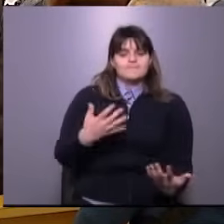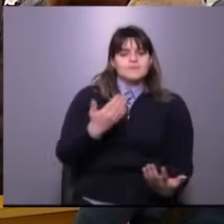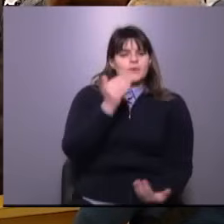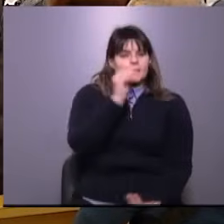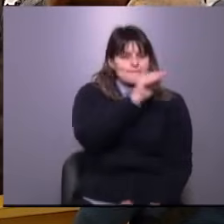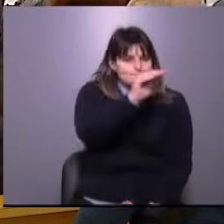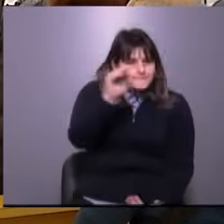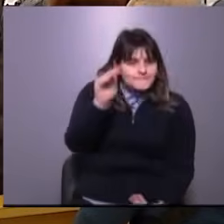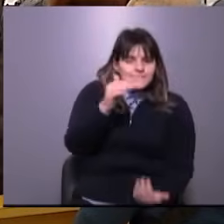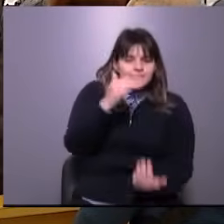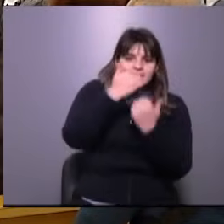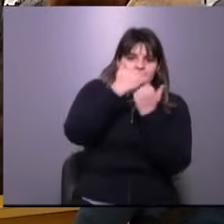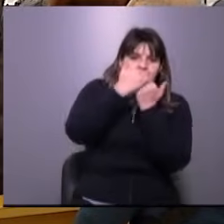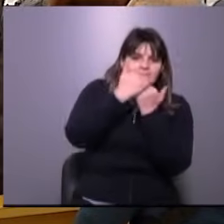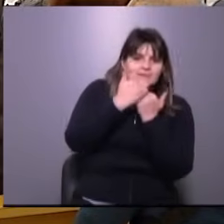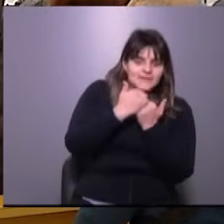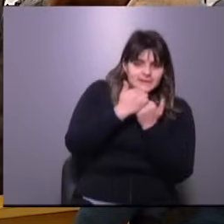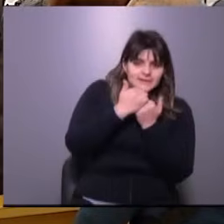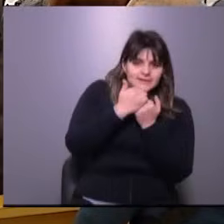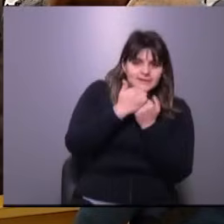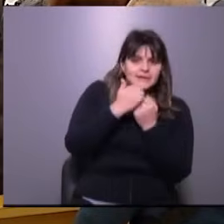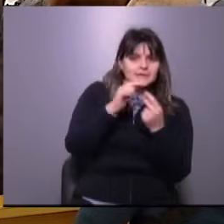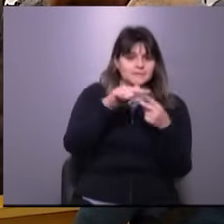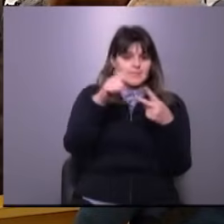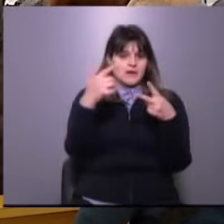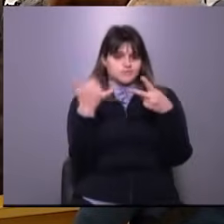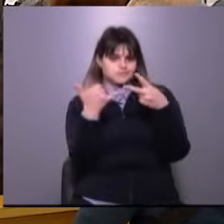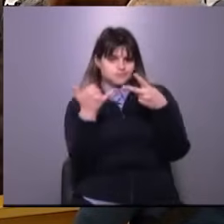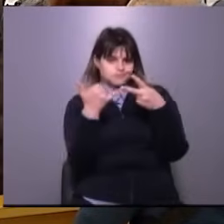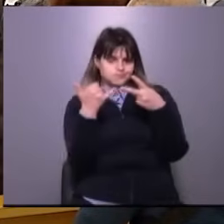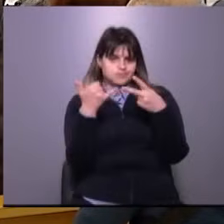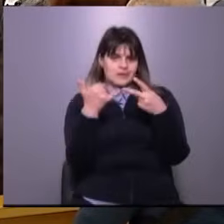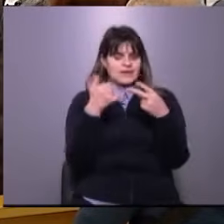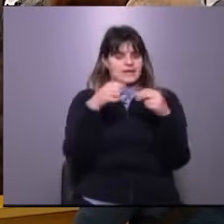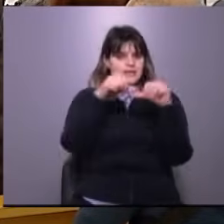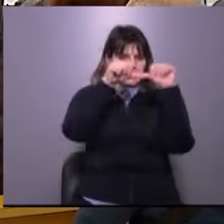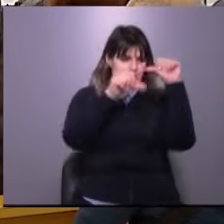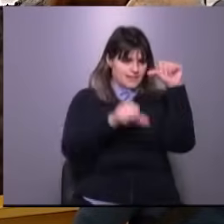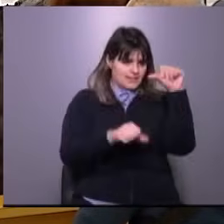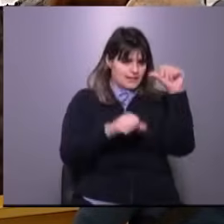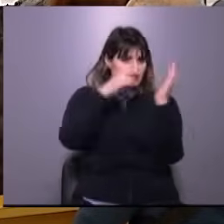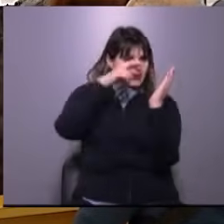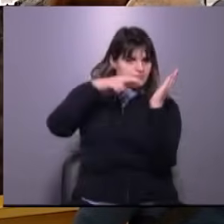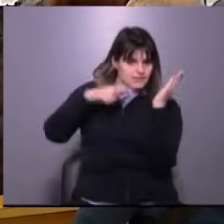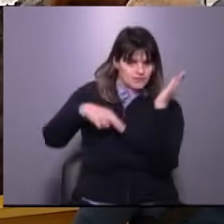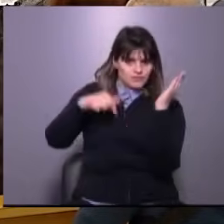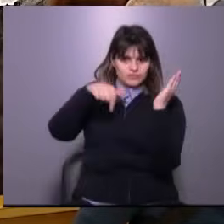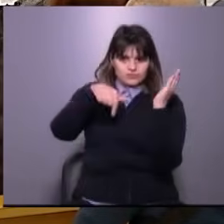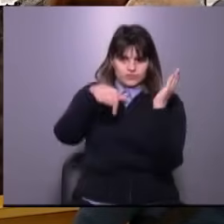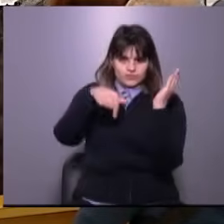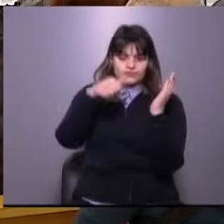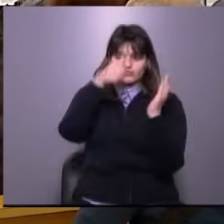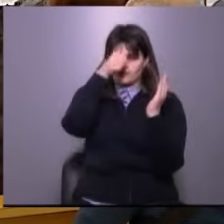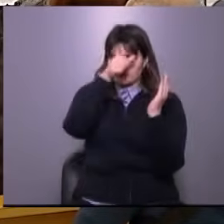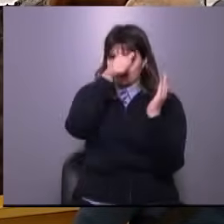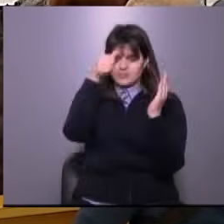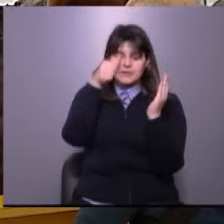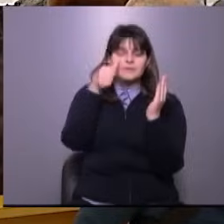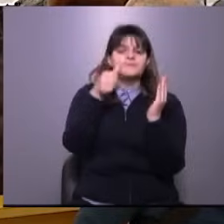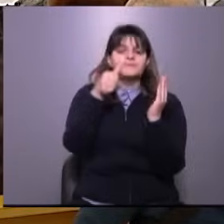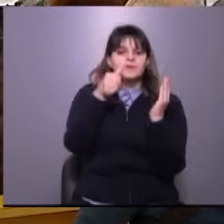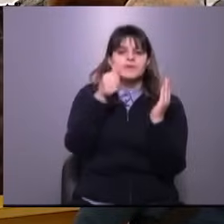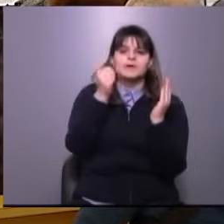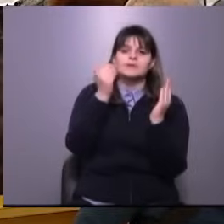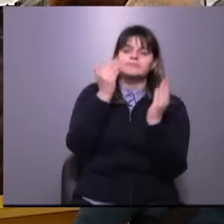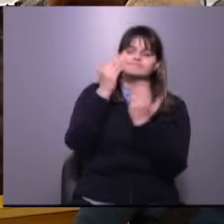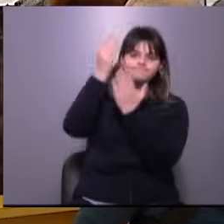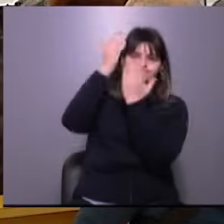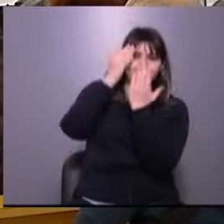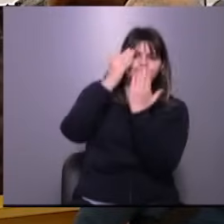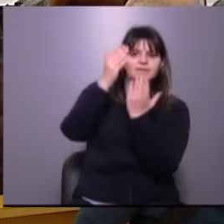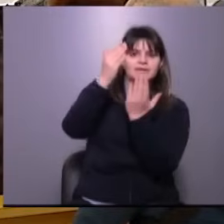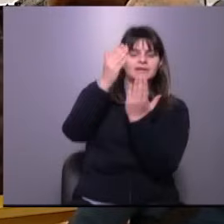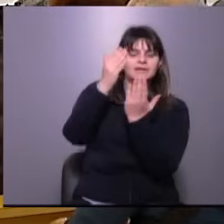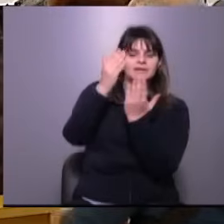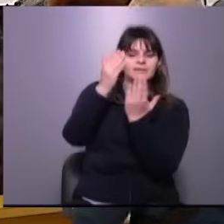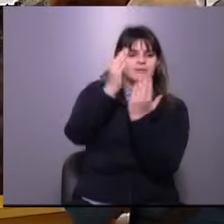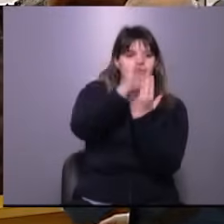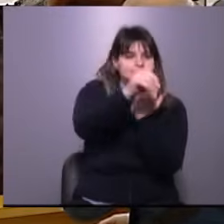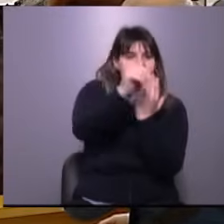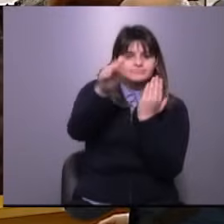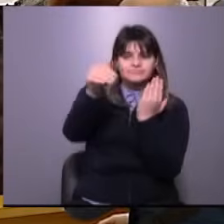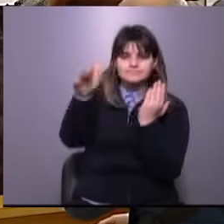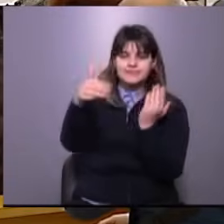Daí que, junto à exortação à alegria, e este é o segundo aspecto da liturgia deste domingo, junto à exortação à alegria,